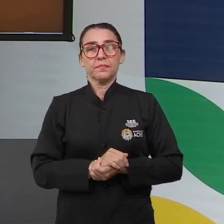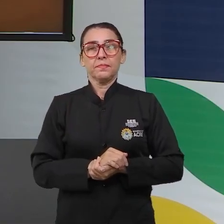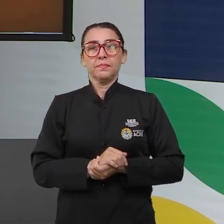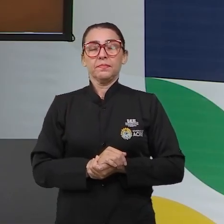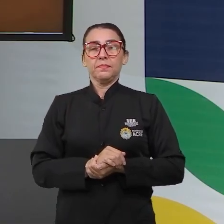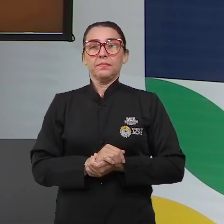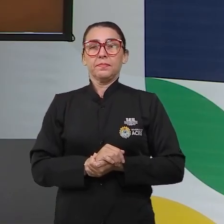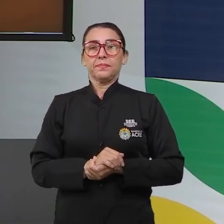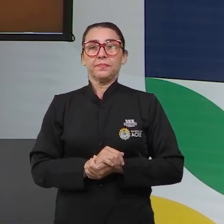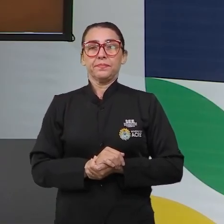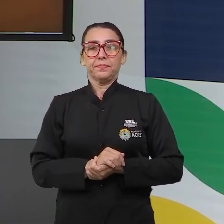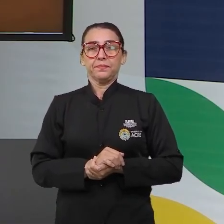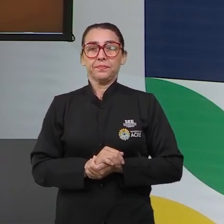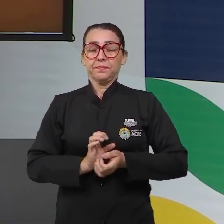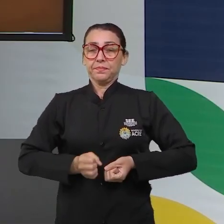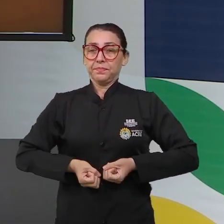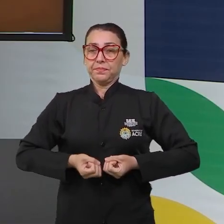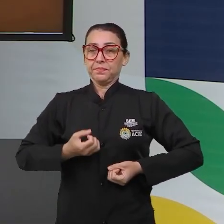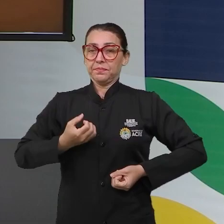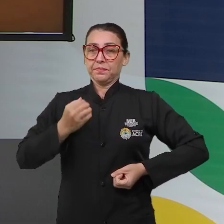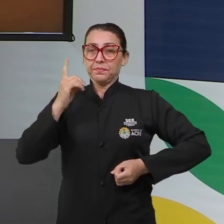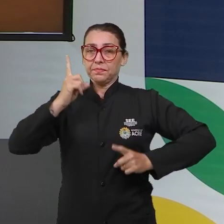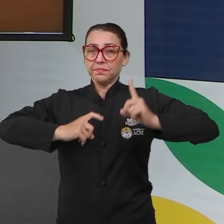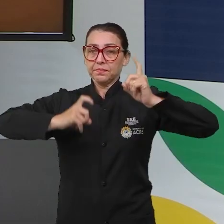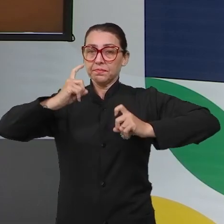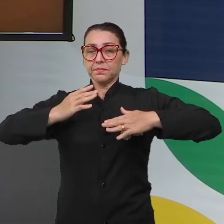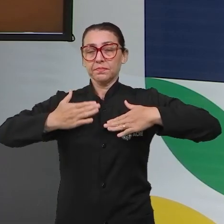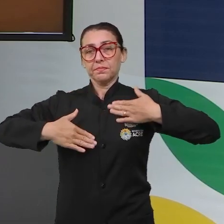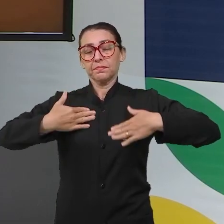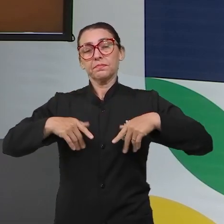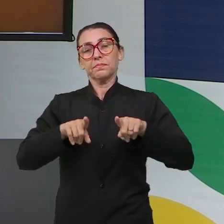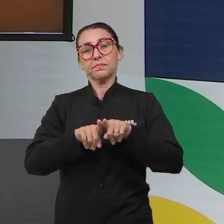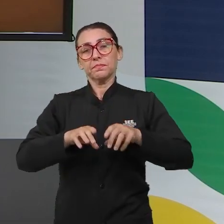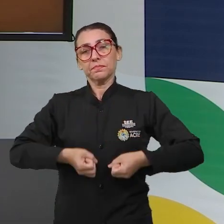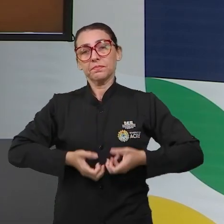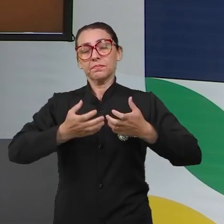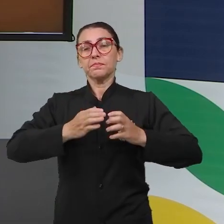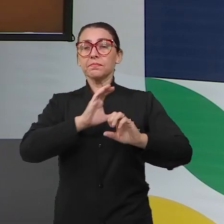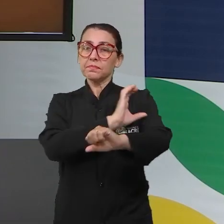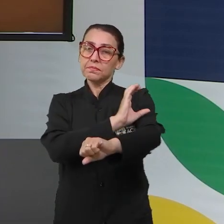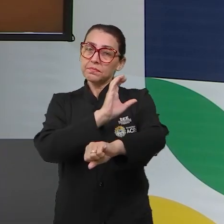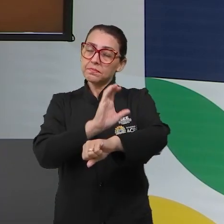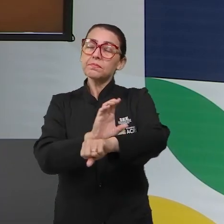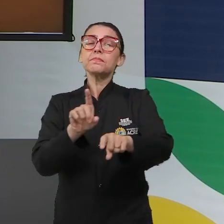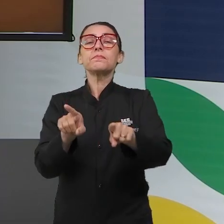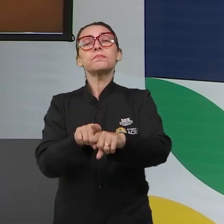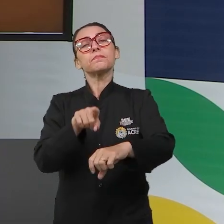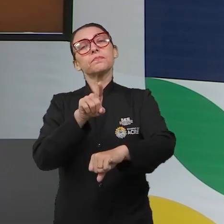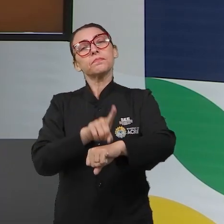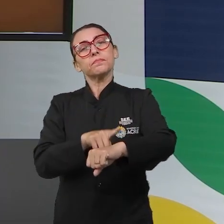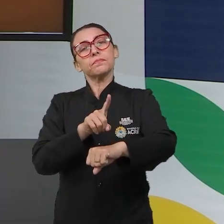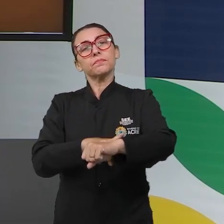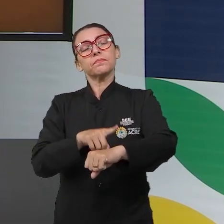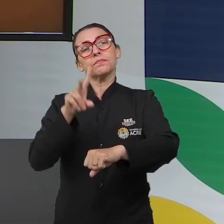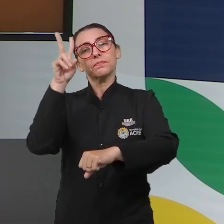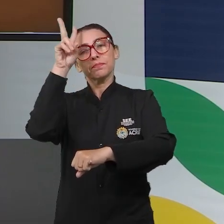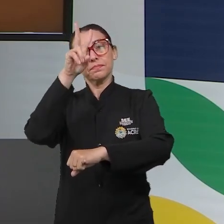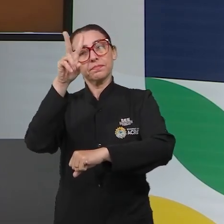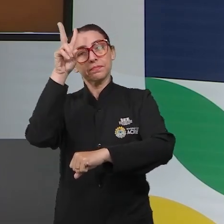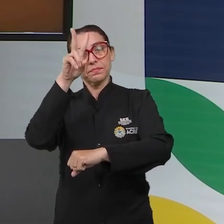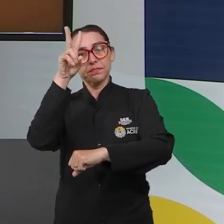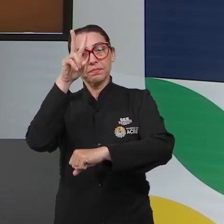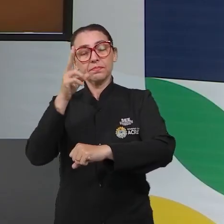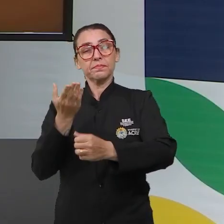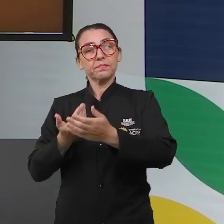uma expressão corporal. Ela também expressa cultura e expressa momentos da nossa história. Então,